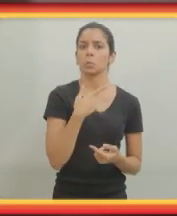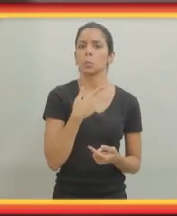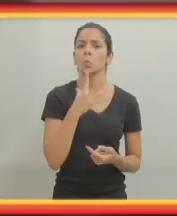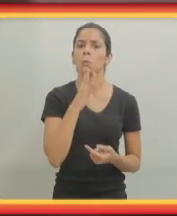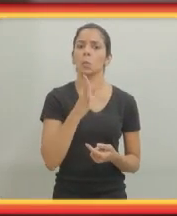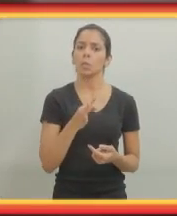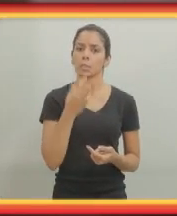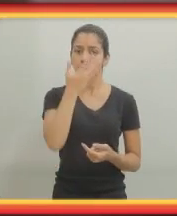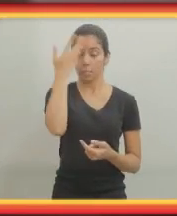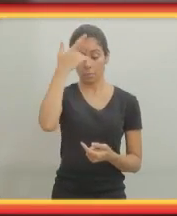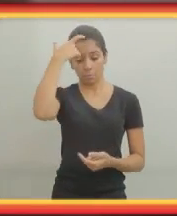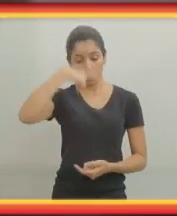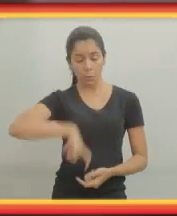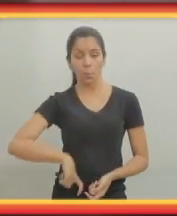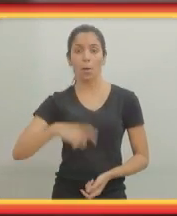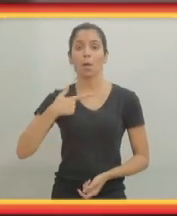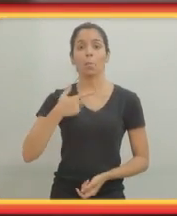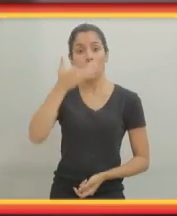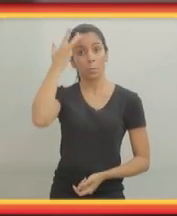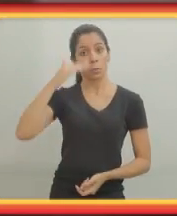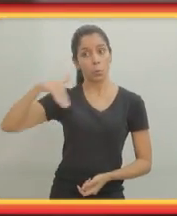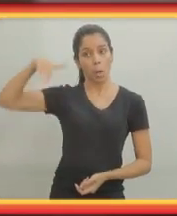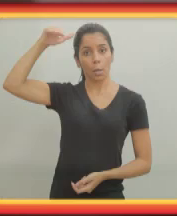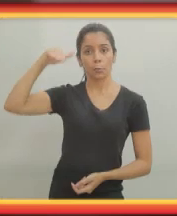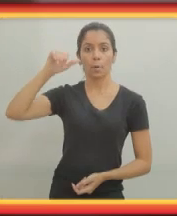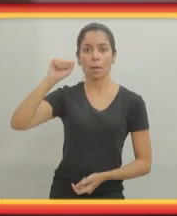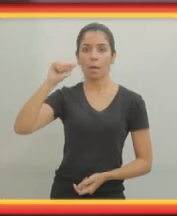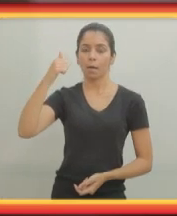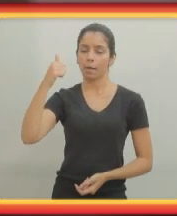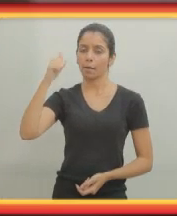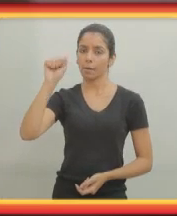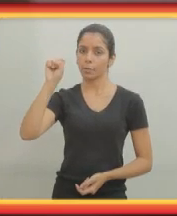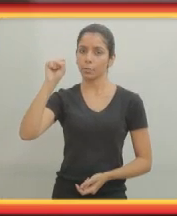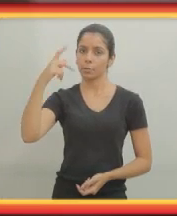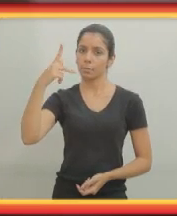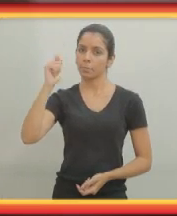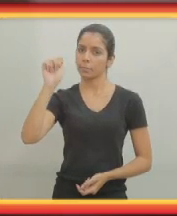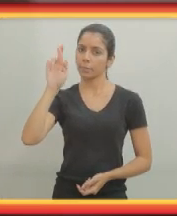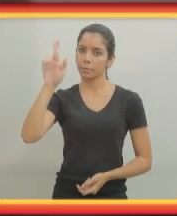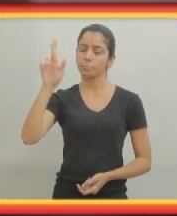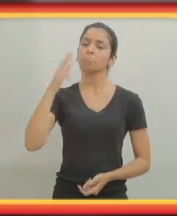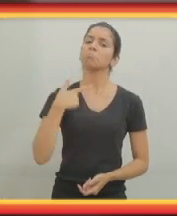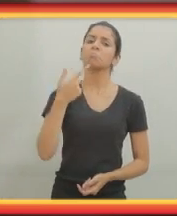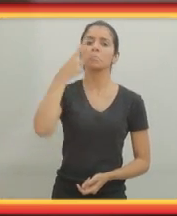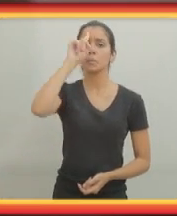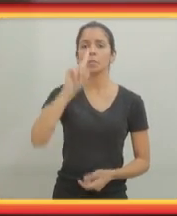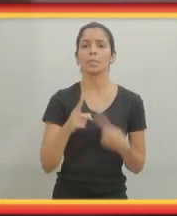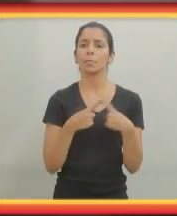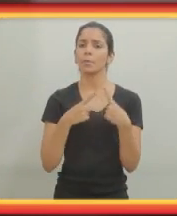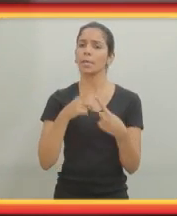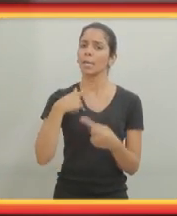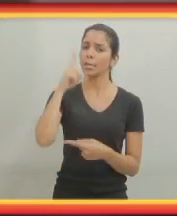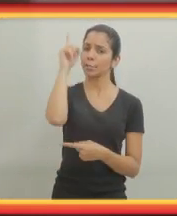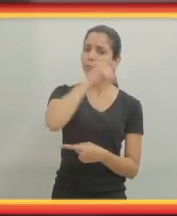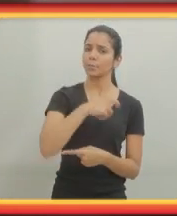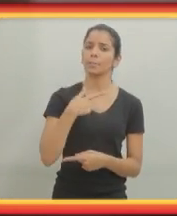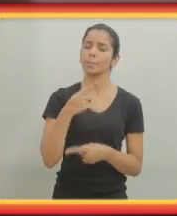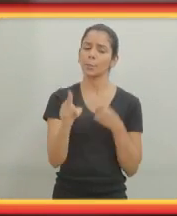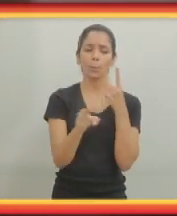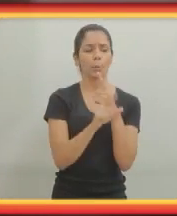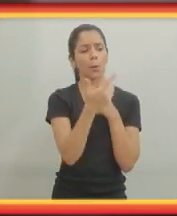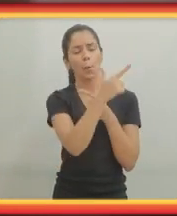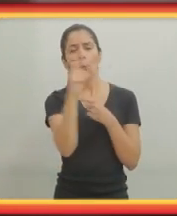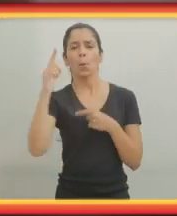ele não tinha conhecido pessoalmente um adulto Asperger. E eu não sei por que é tão difícil achar